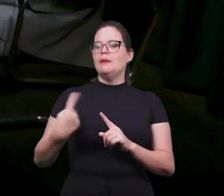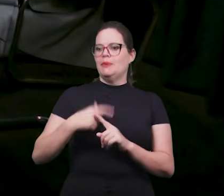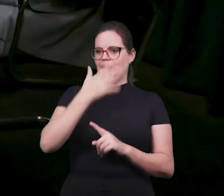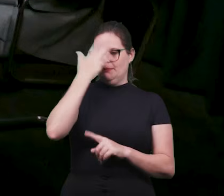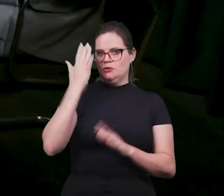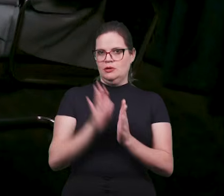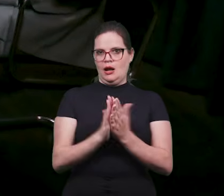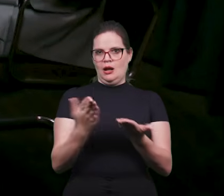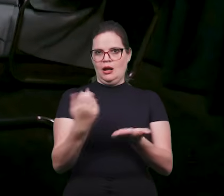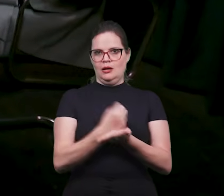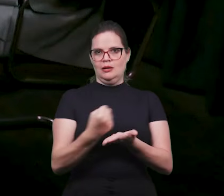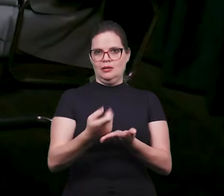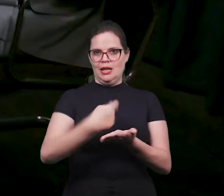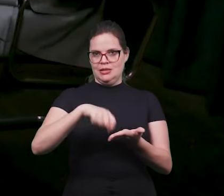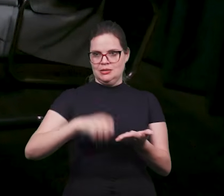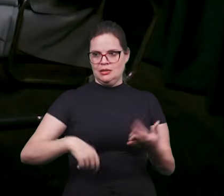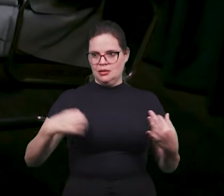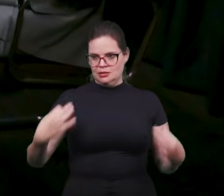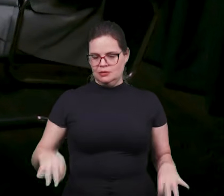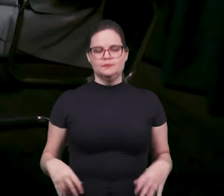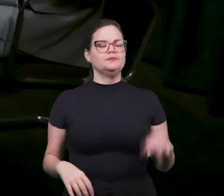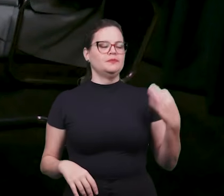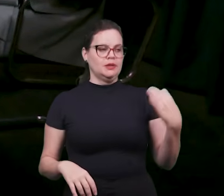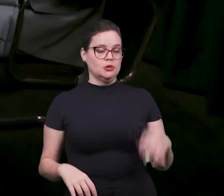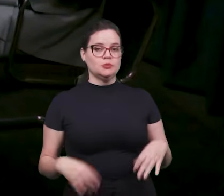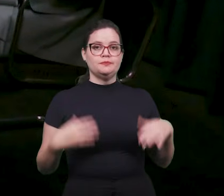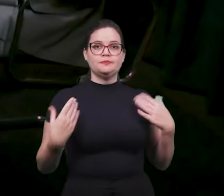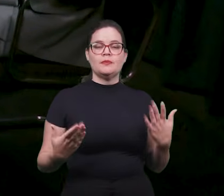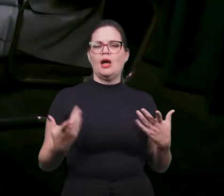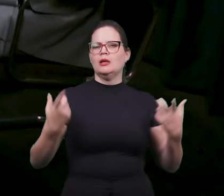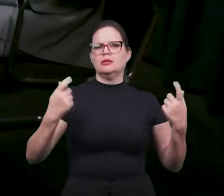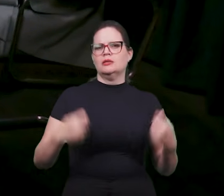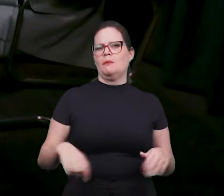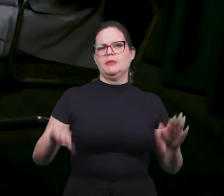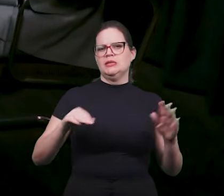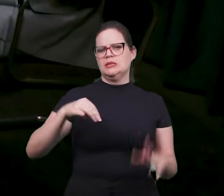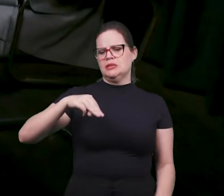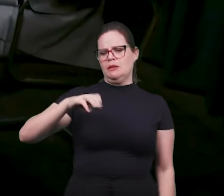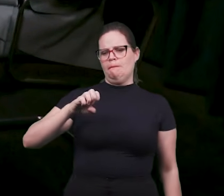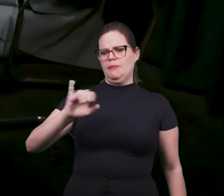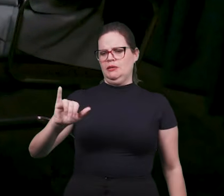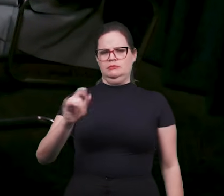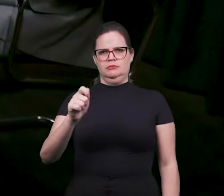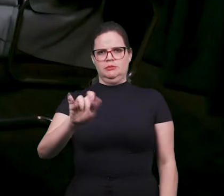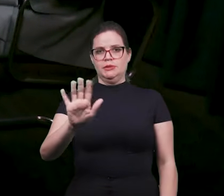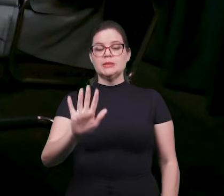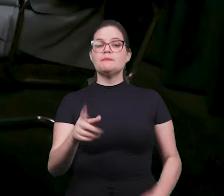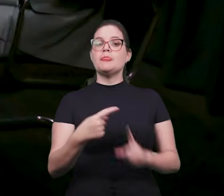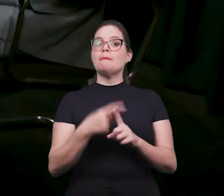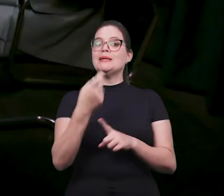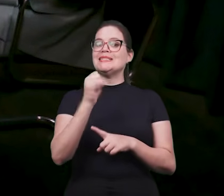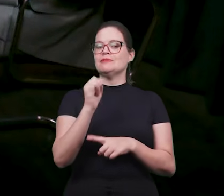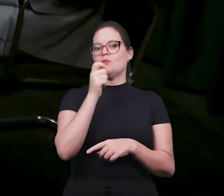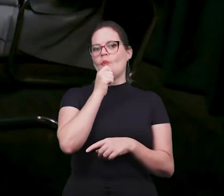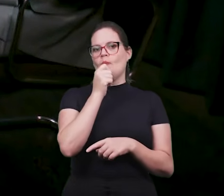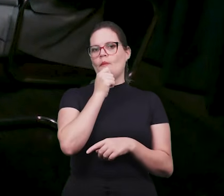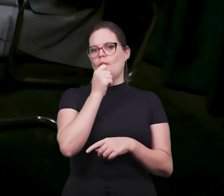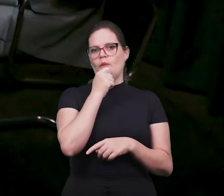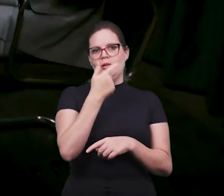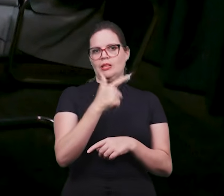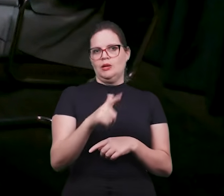trabalha com carteira assinada. Com carteira assinada. Então, você não precisaria ser MEI. Mas um exemplo, se você não é